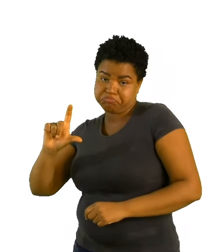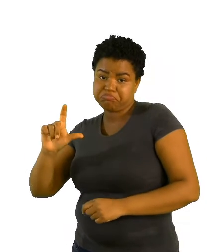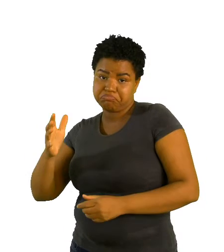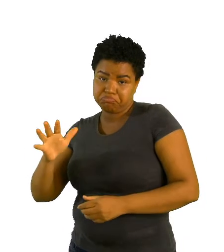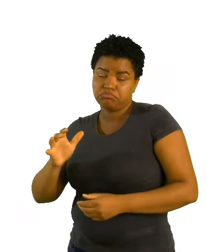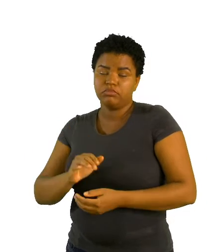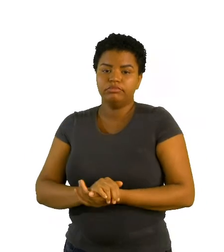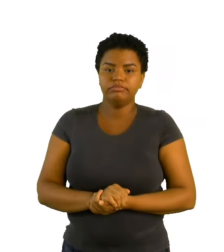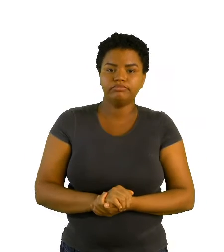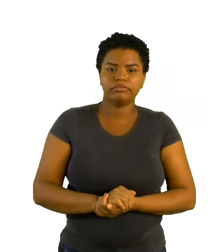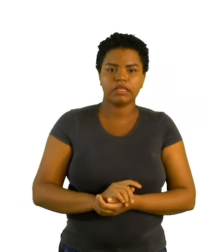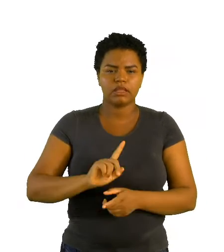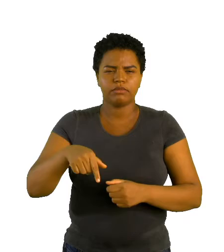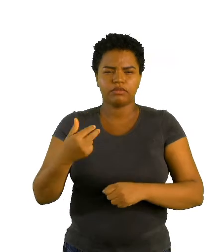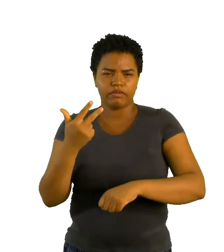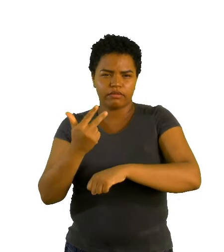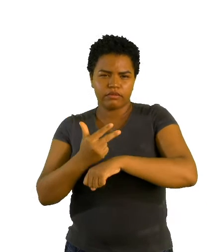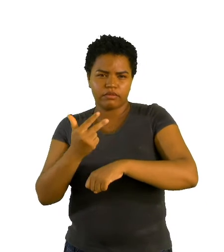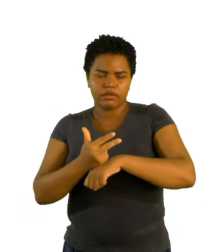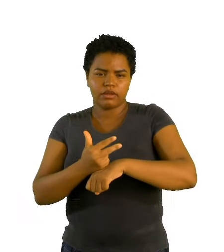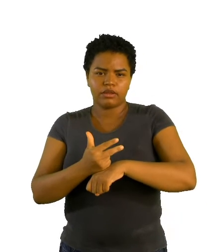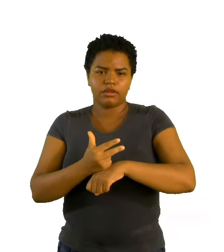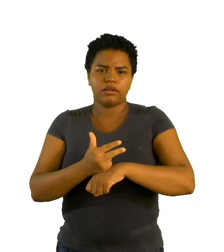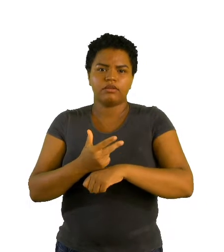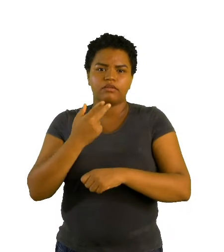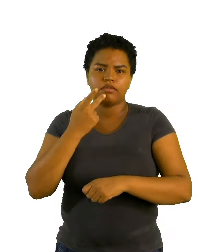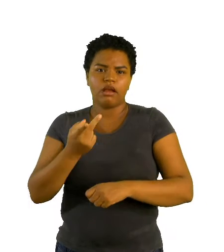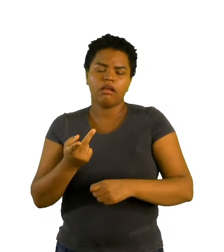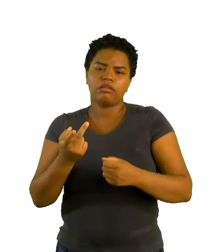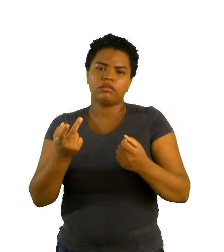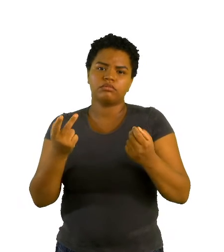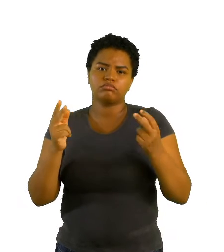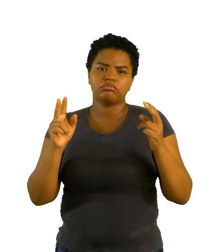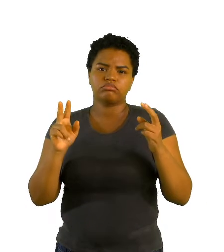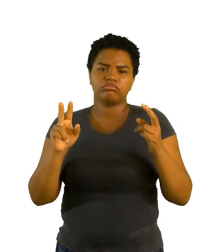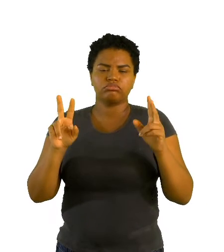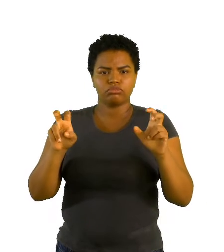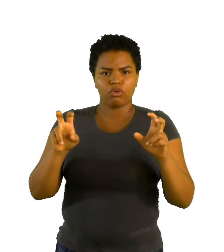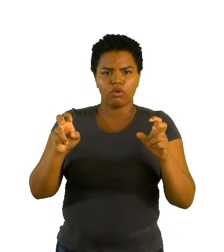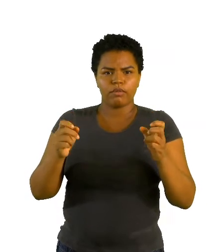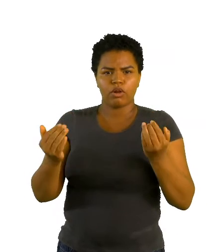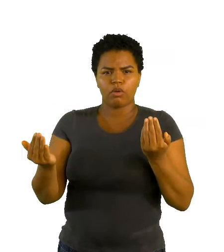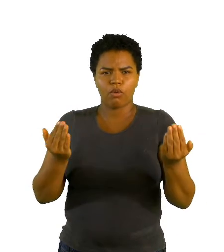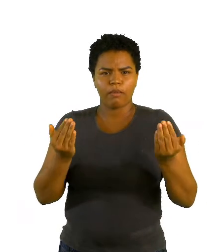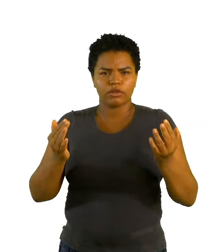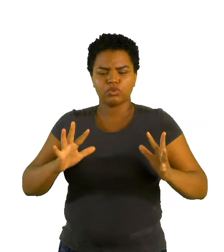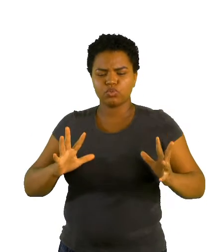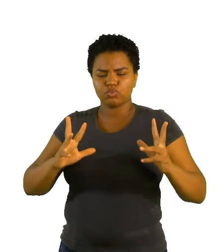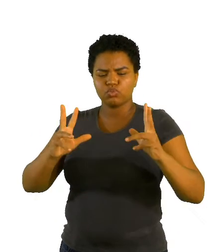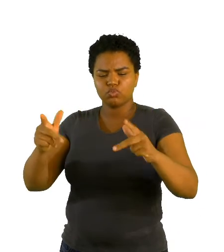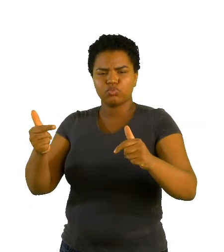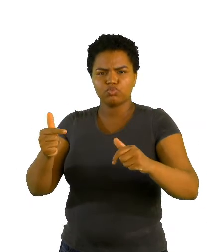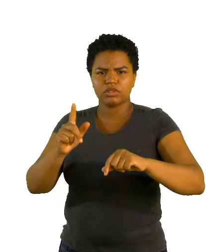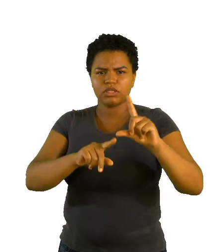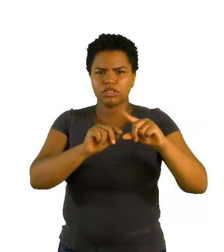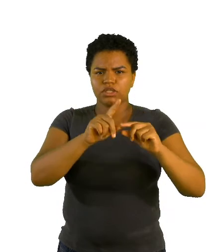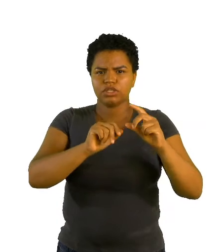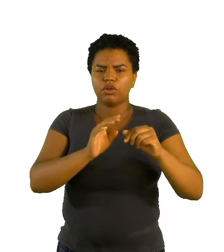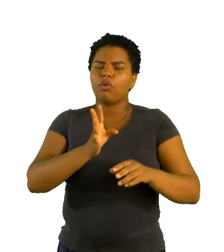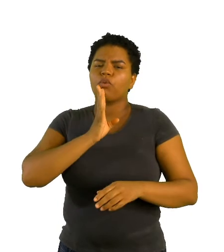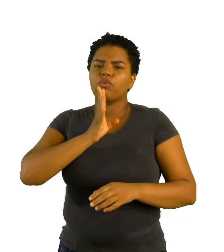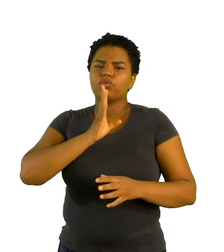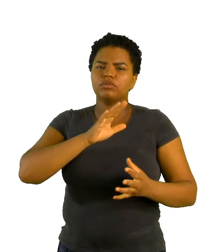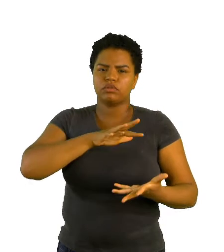vocês observarão um vídeo que tratará da comparação de todas as estrelas já conhecidas no